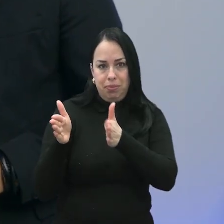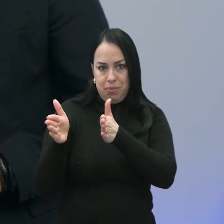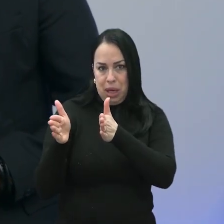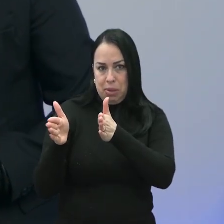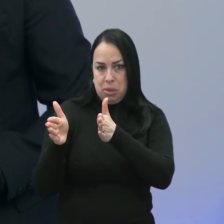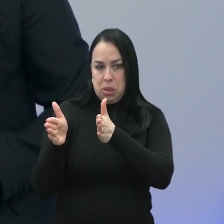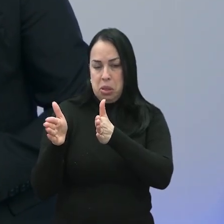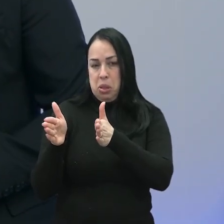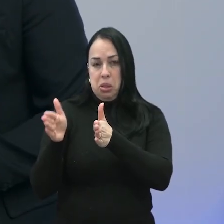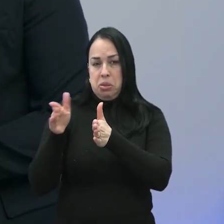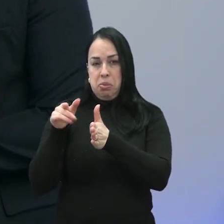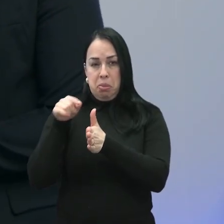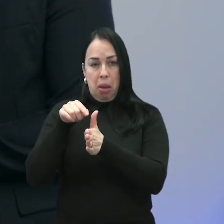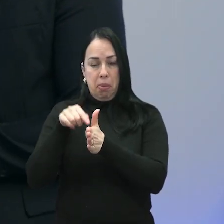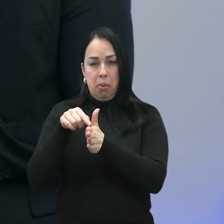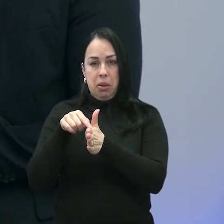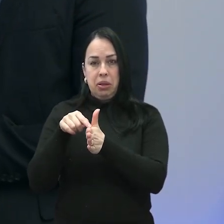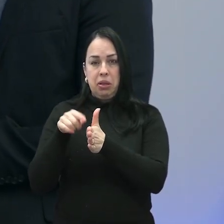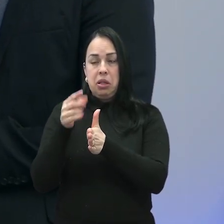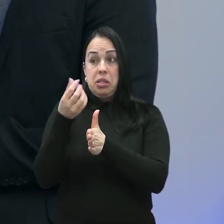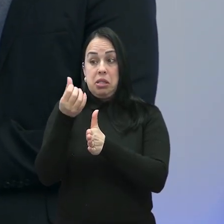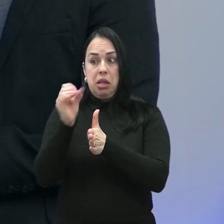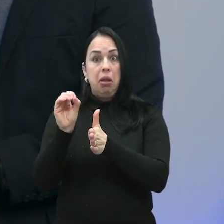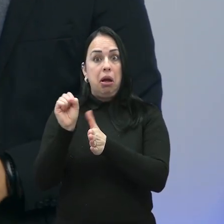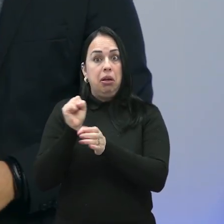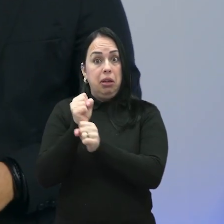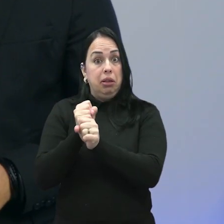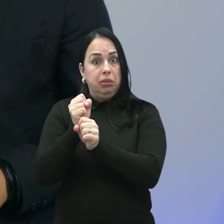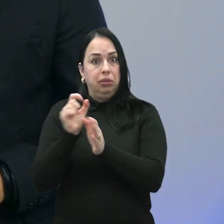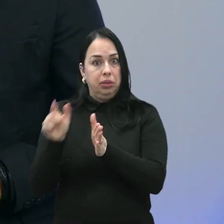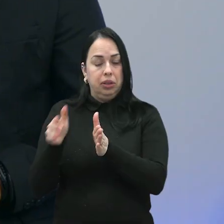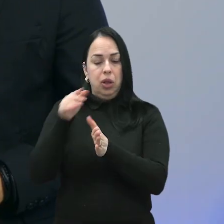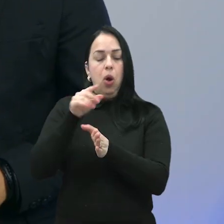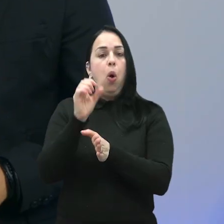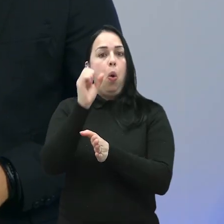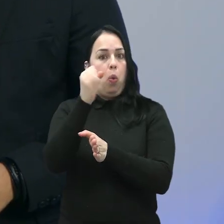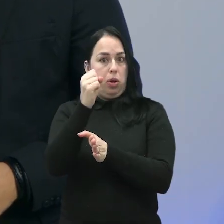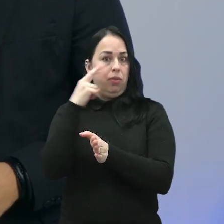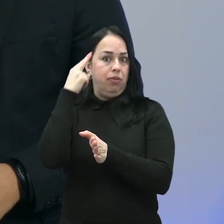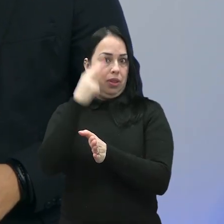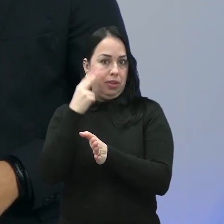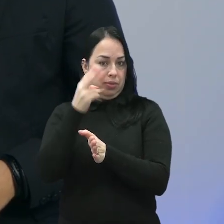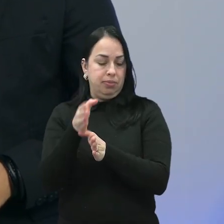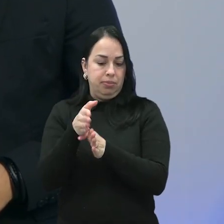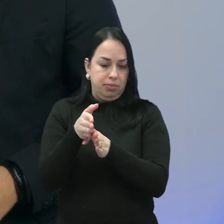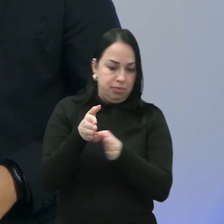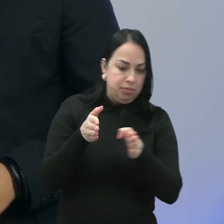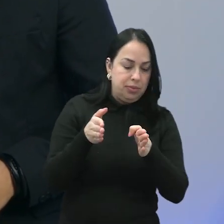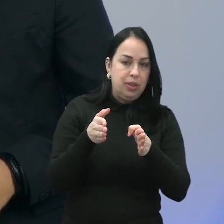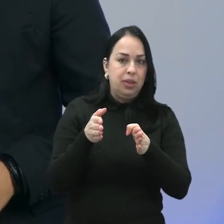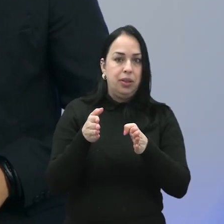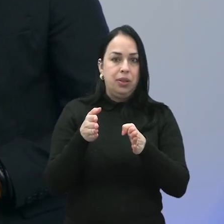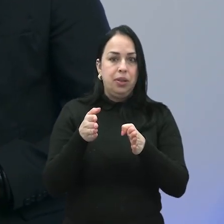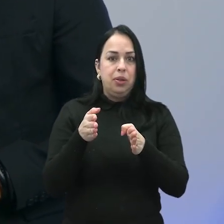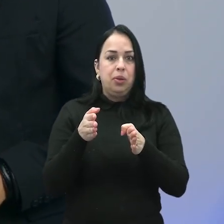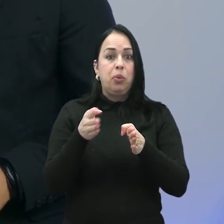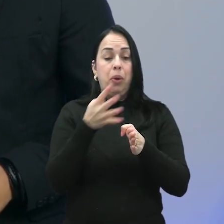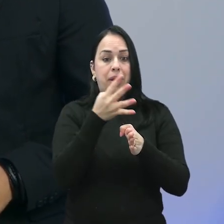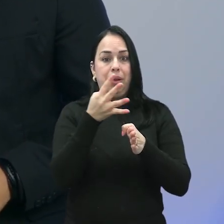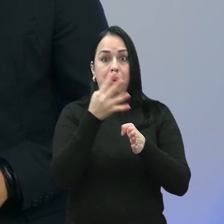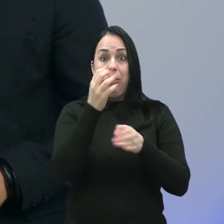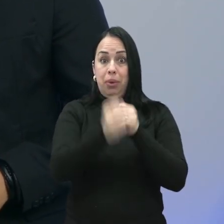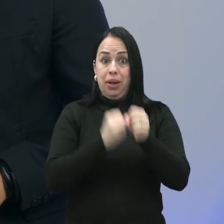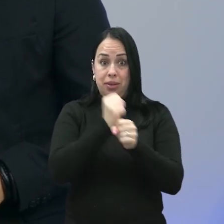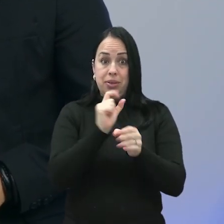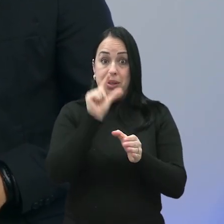passagem de tempo aqui, mais ou menos, um pouco mais de 60 anos, subiu para 8 vereadores. Mais uma vez, 44 anos